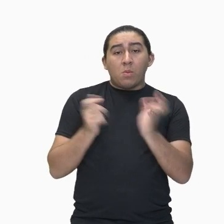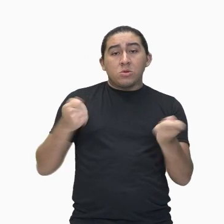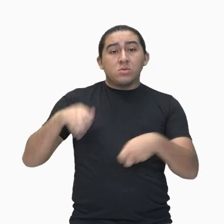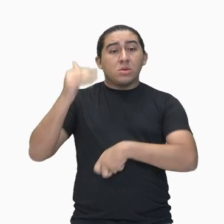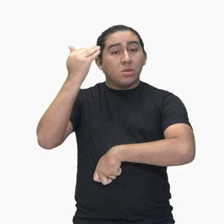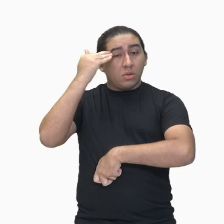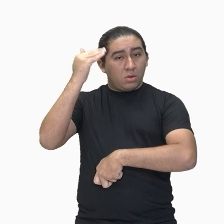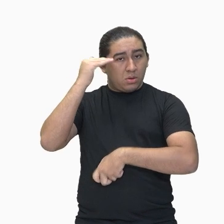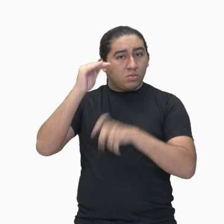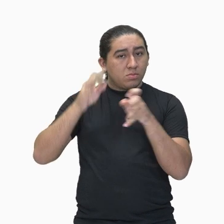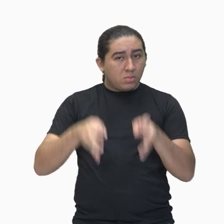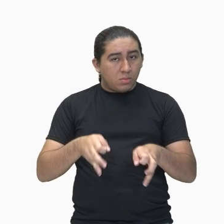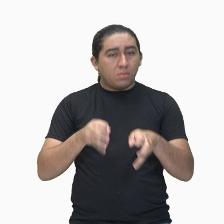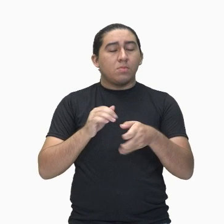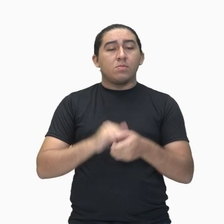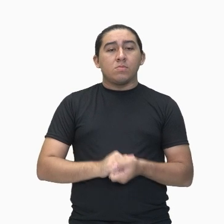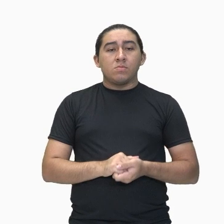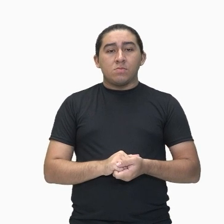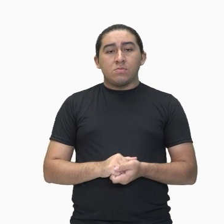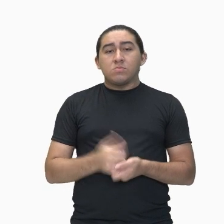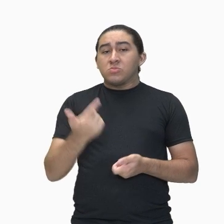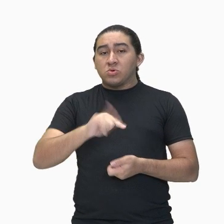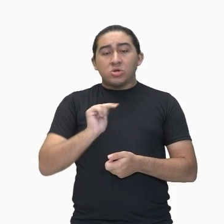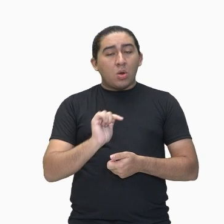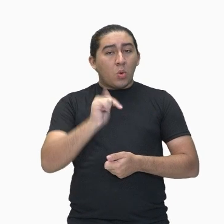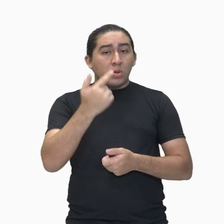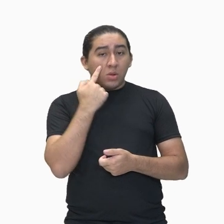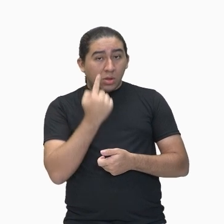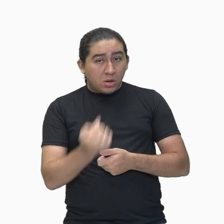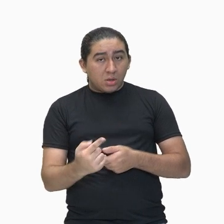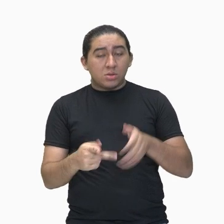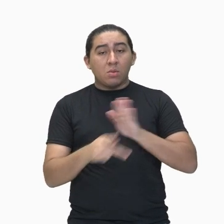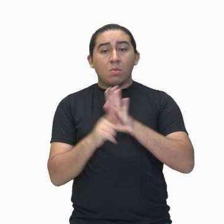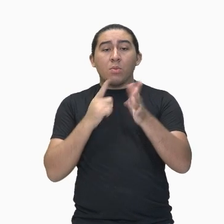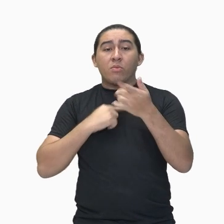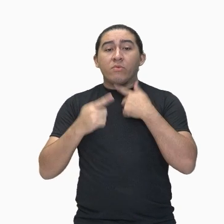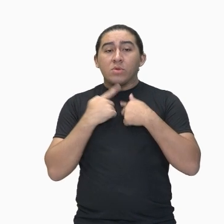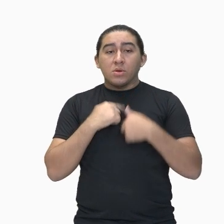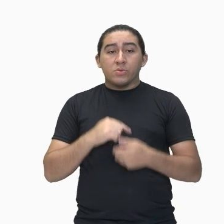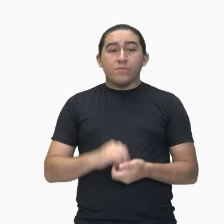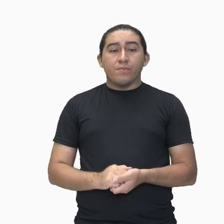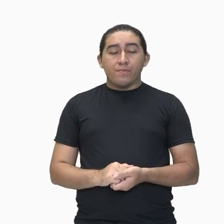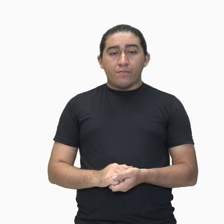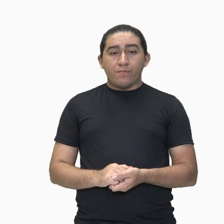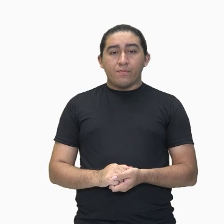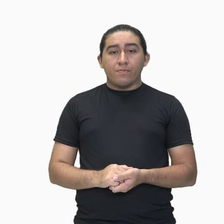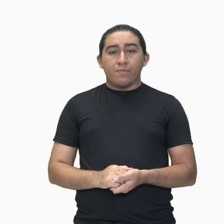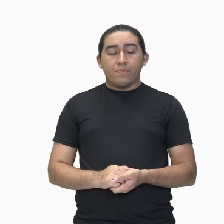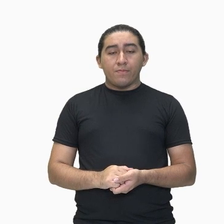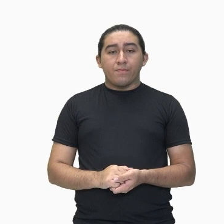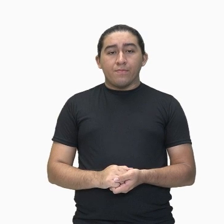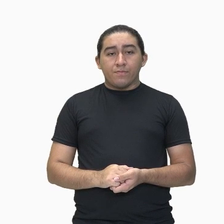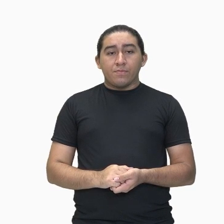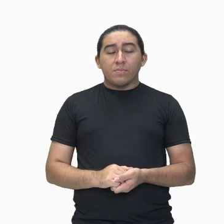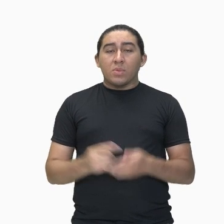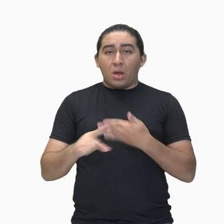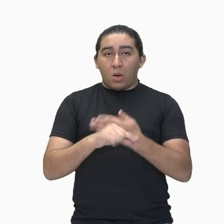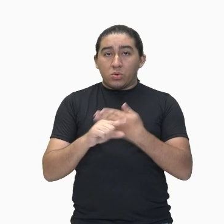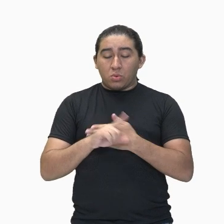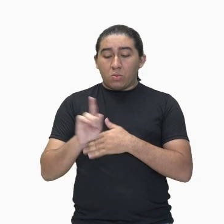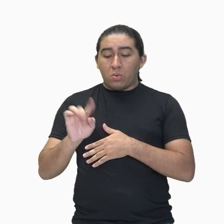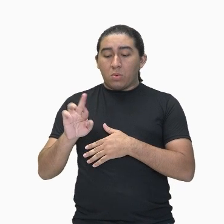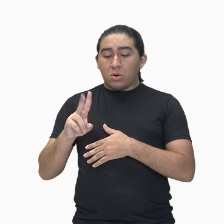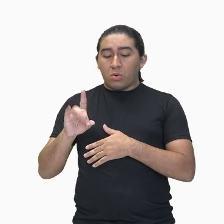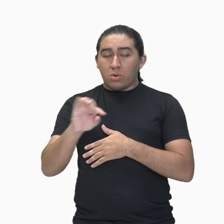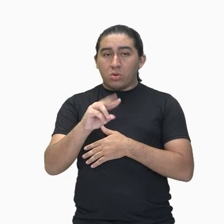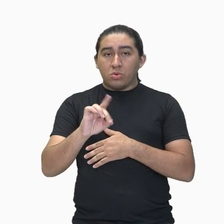logra em amor entendimento, não tem outro capricho que a vontade. Gregório de Matos.